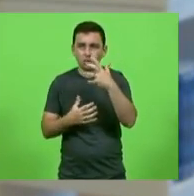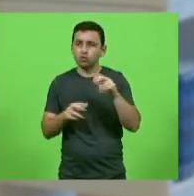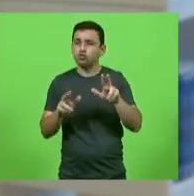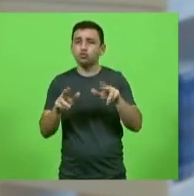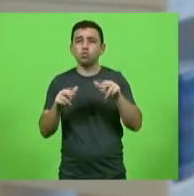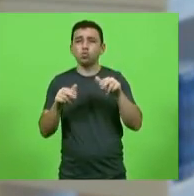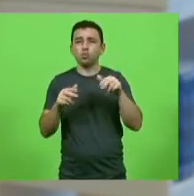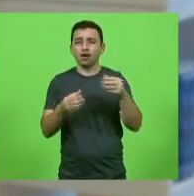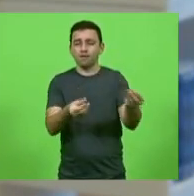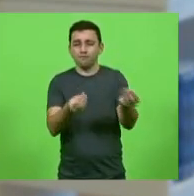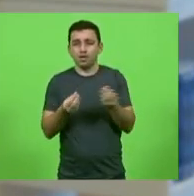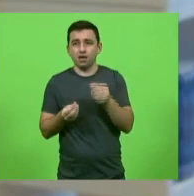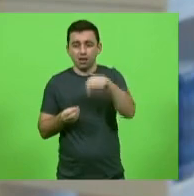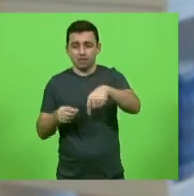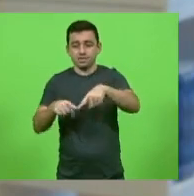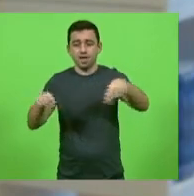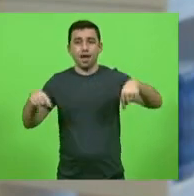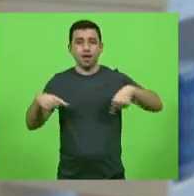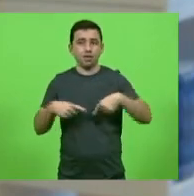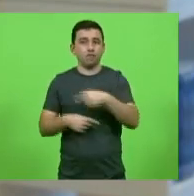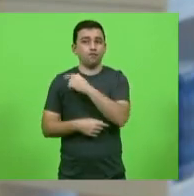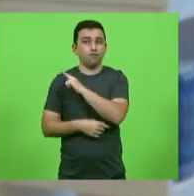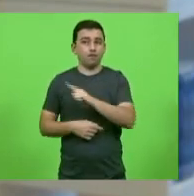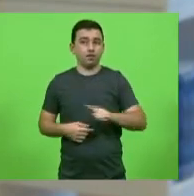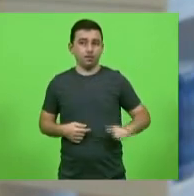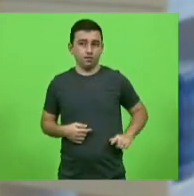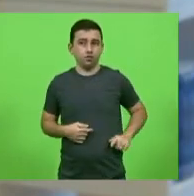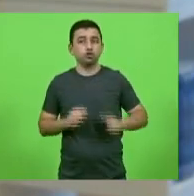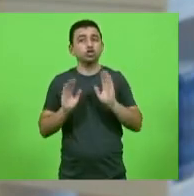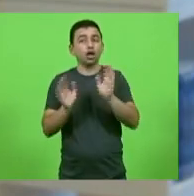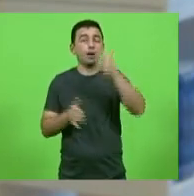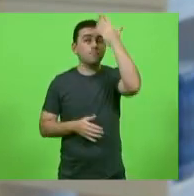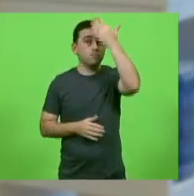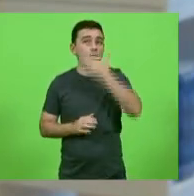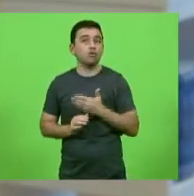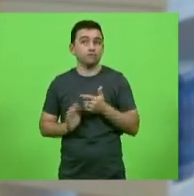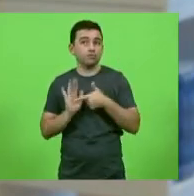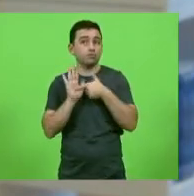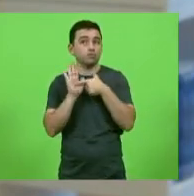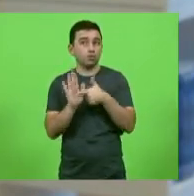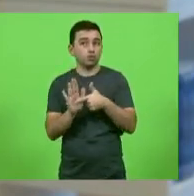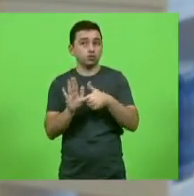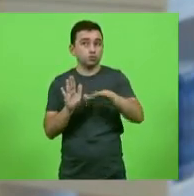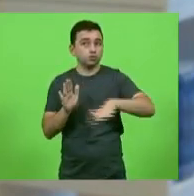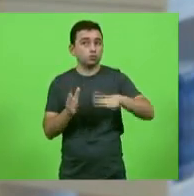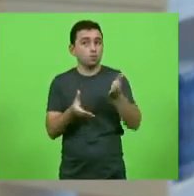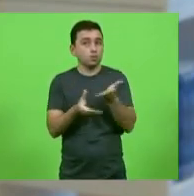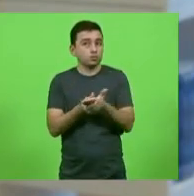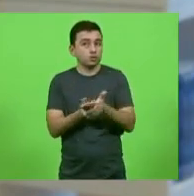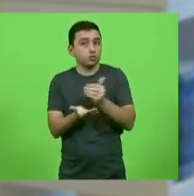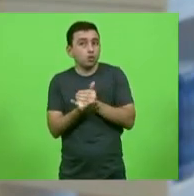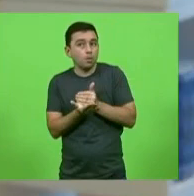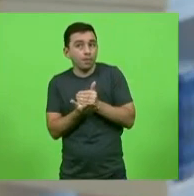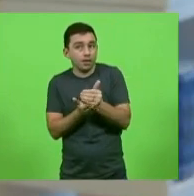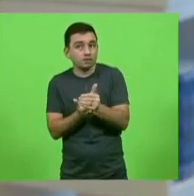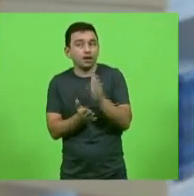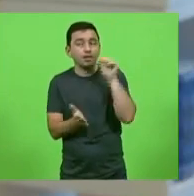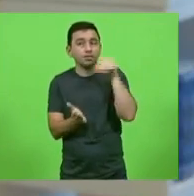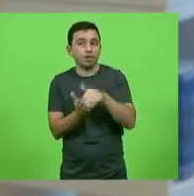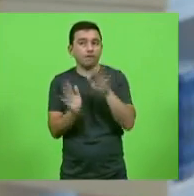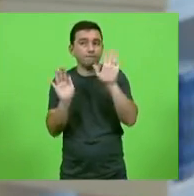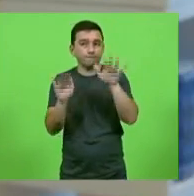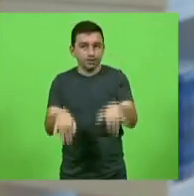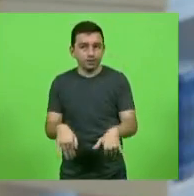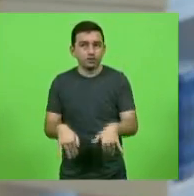do governador do estado, conforme comprovado nos autos, tendo o processo iniciado e se exaurido